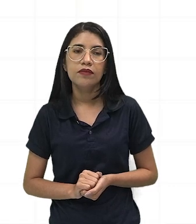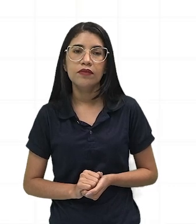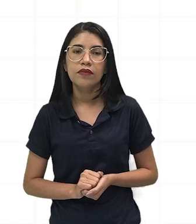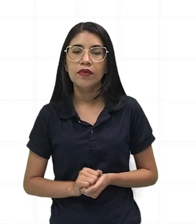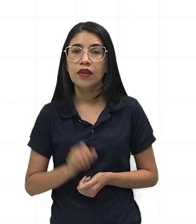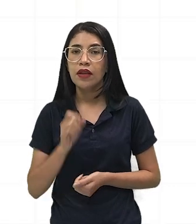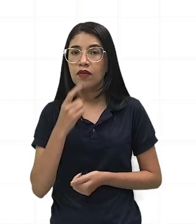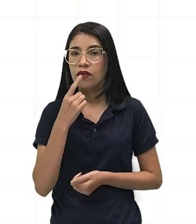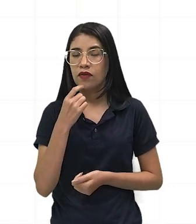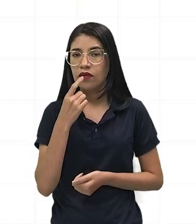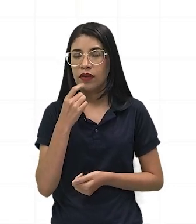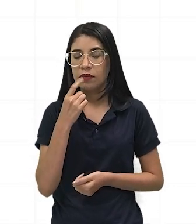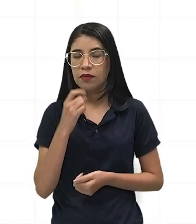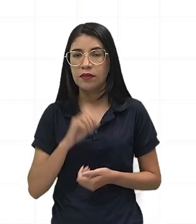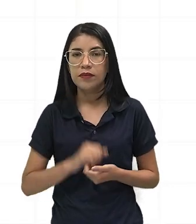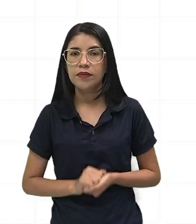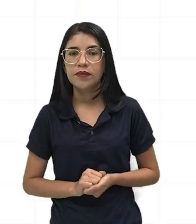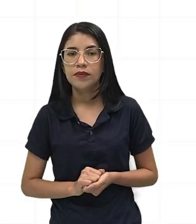vermelho,